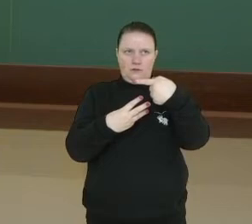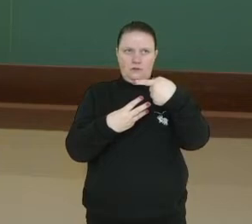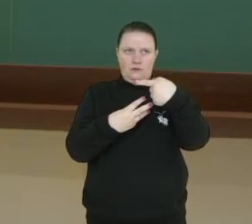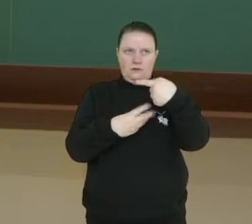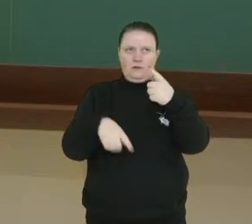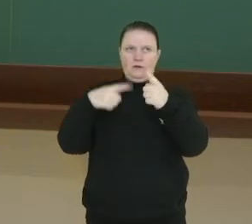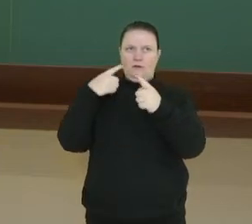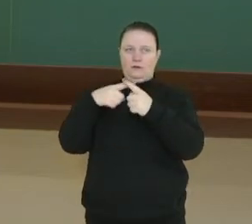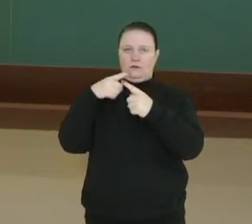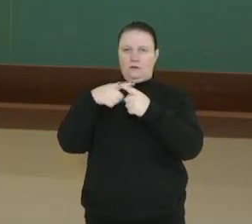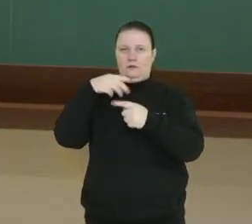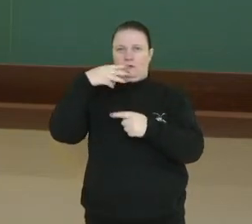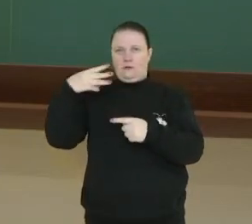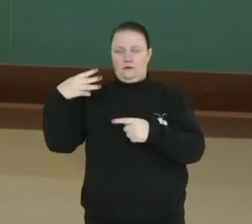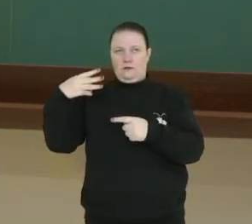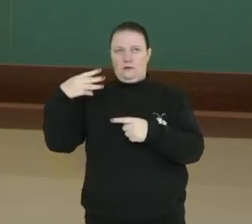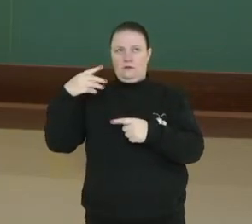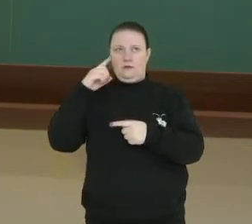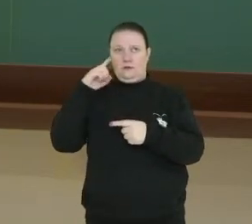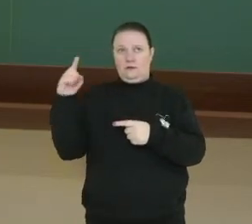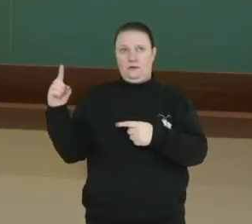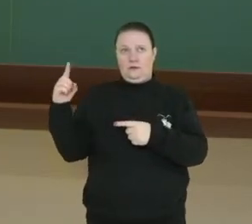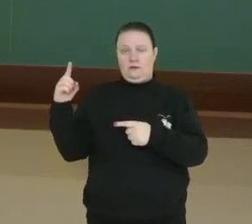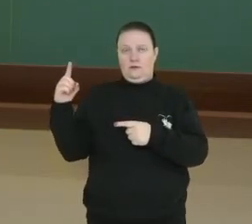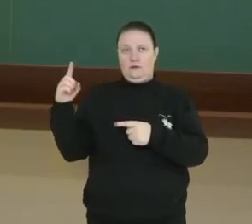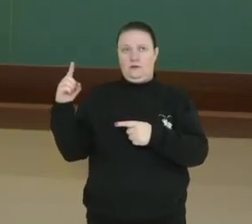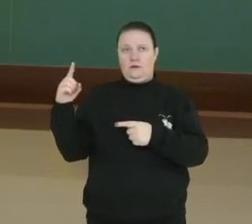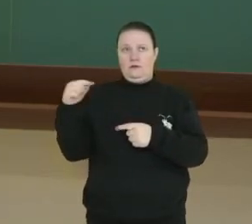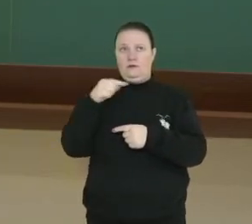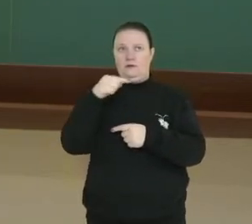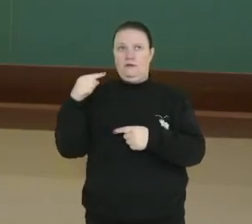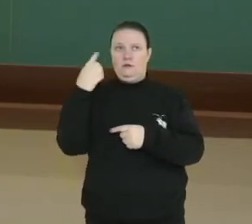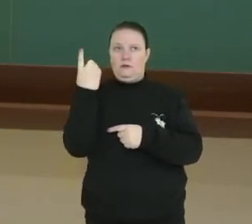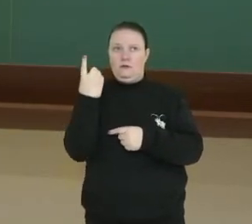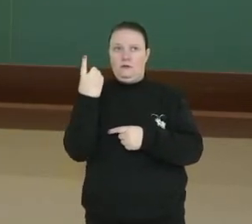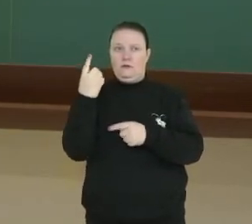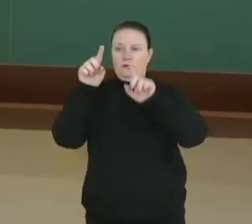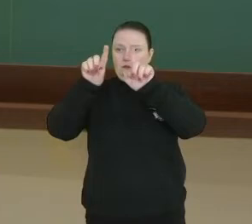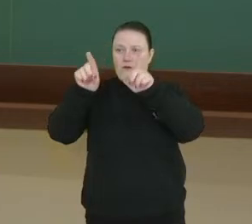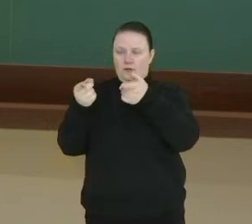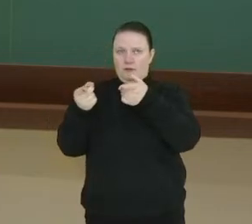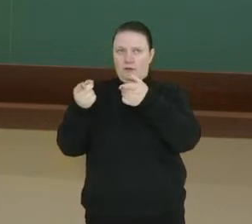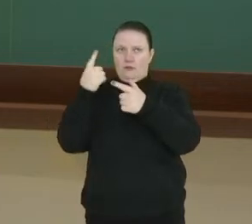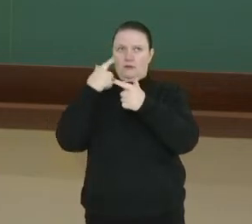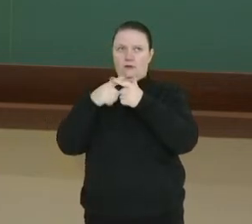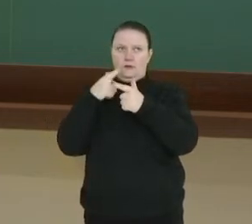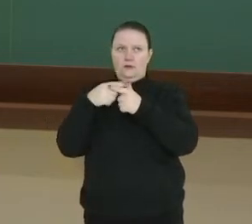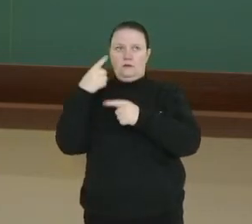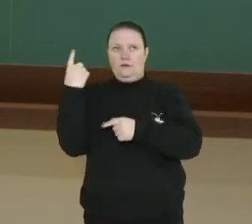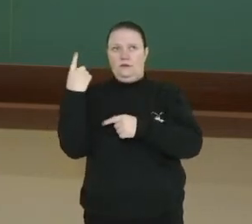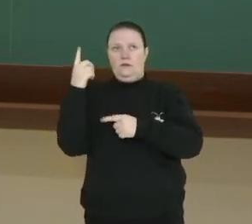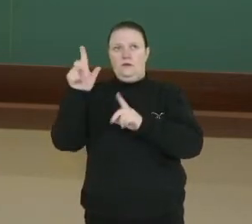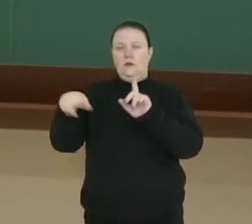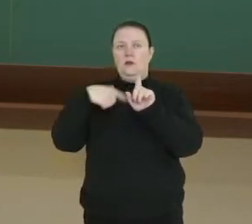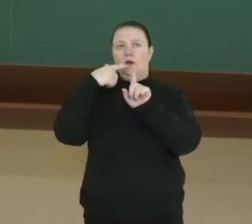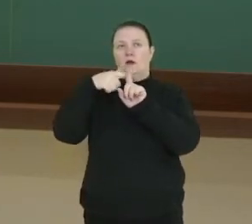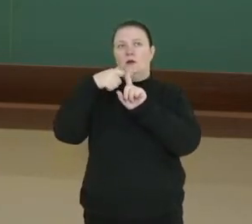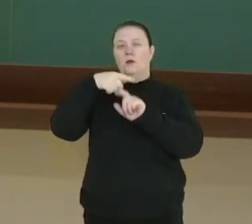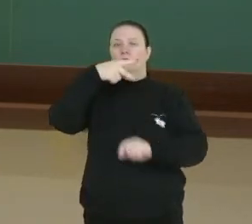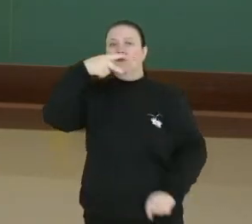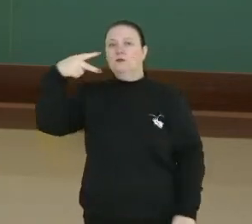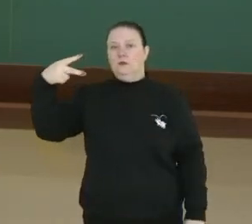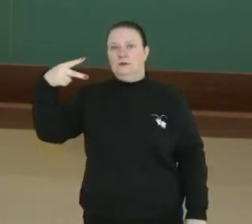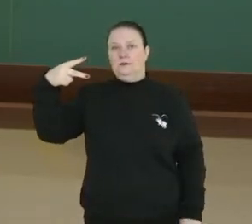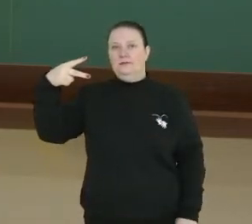1 aqui e o nosso ponto que é 1, o menos 1 de lá vezes 1, mais o 2